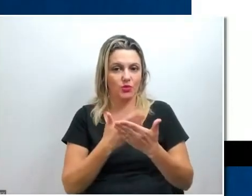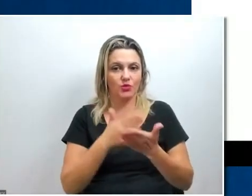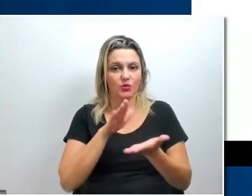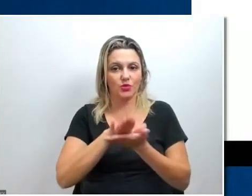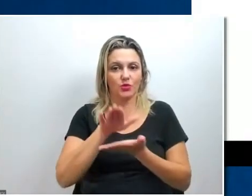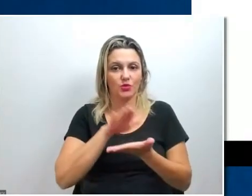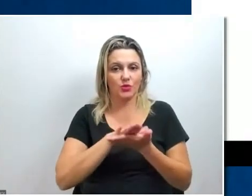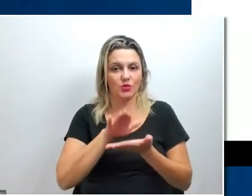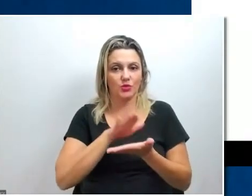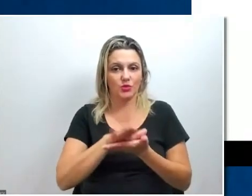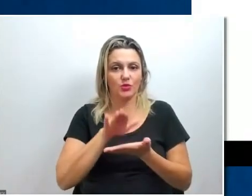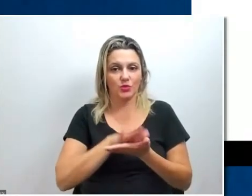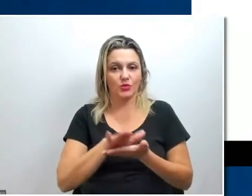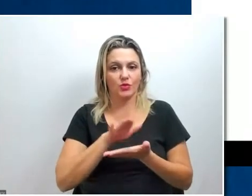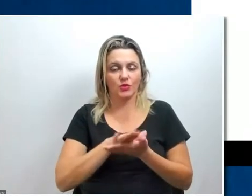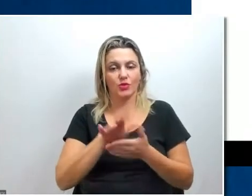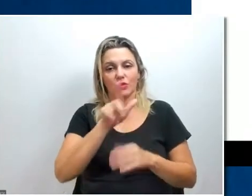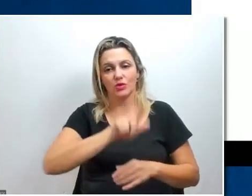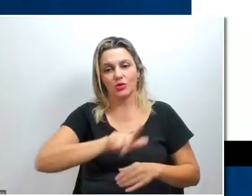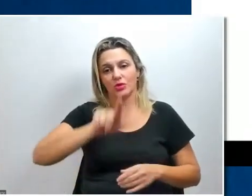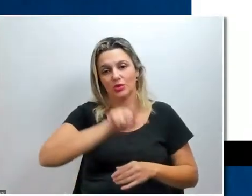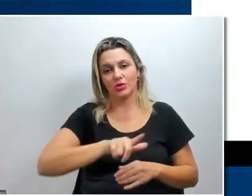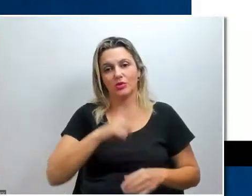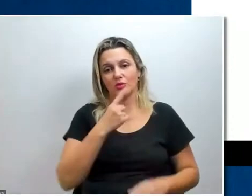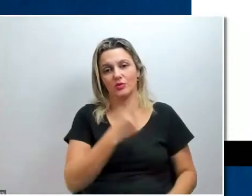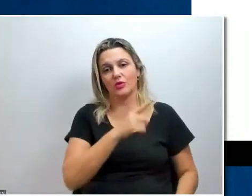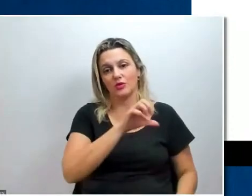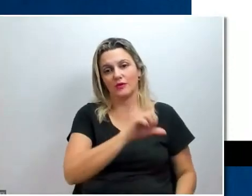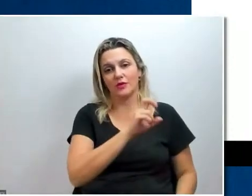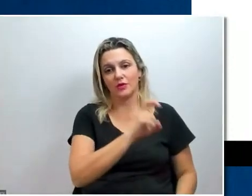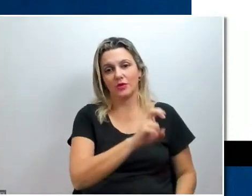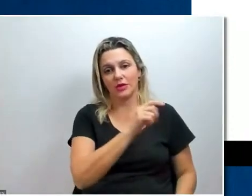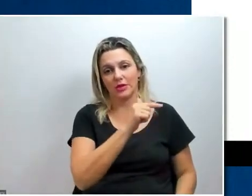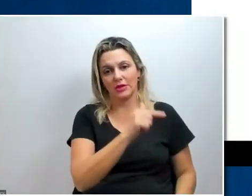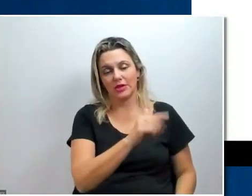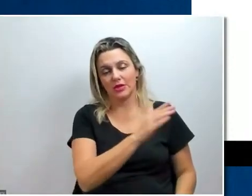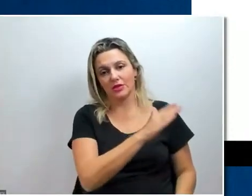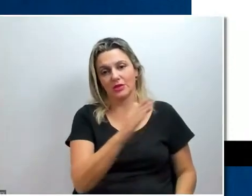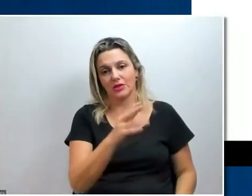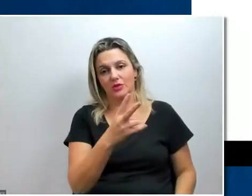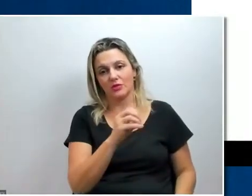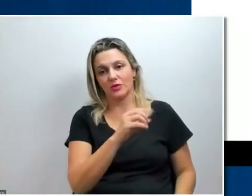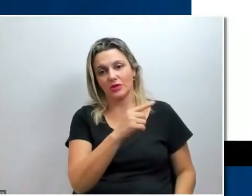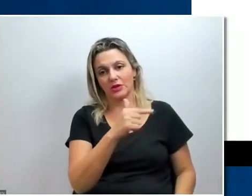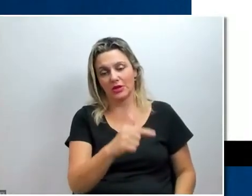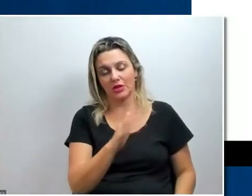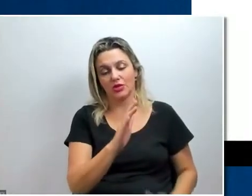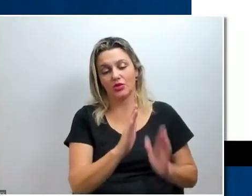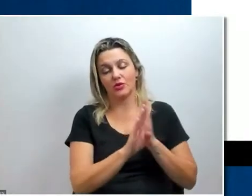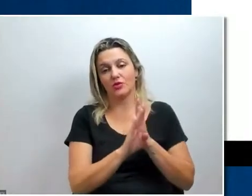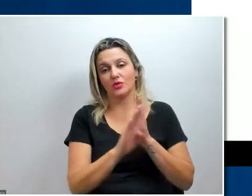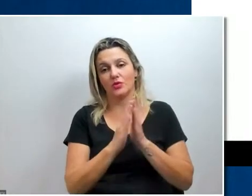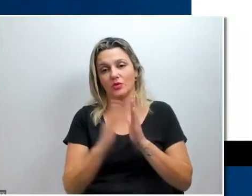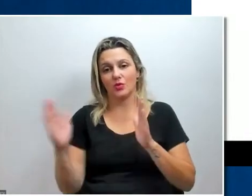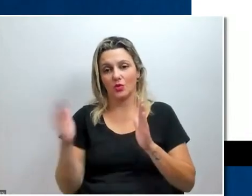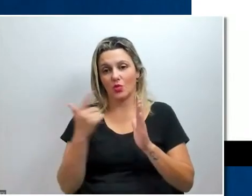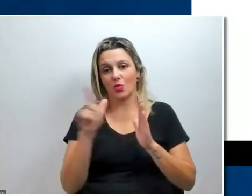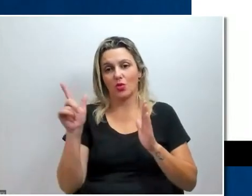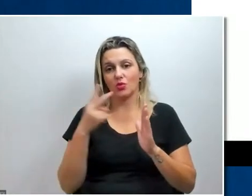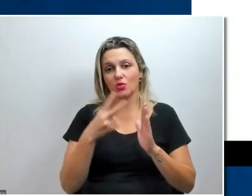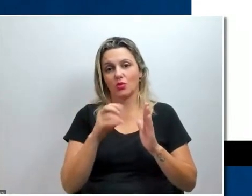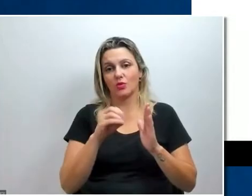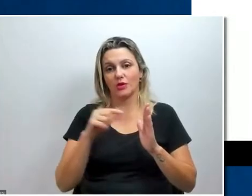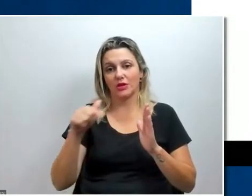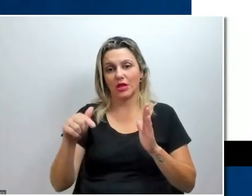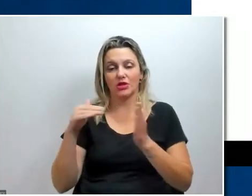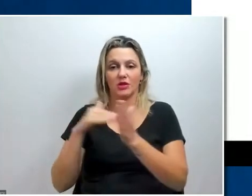com revisão de literatura de 1957 a 2007 e outro de 2007 a 2012. Né? Nesse